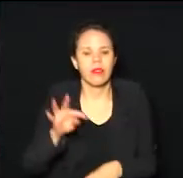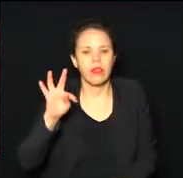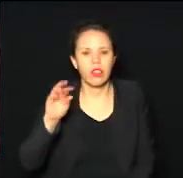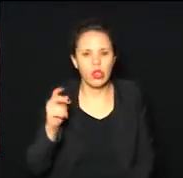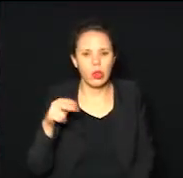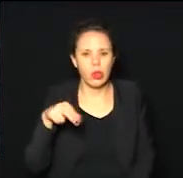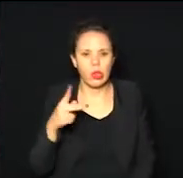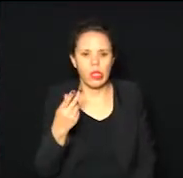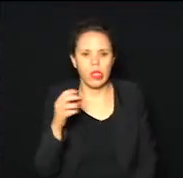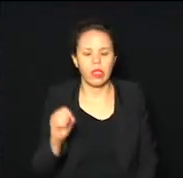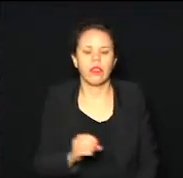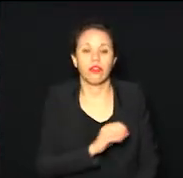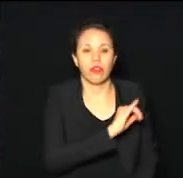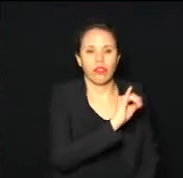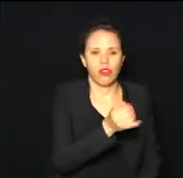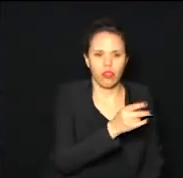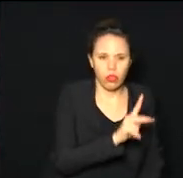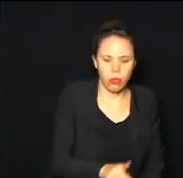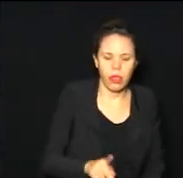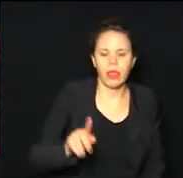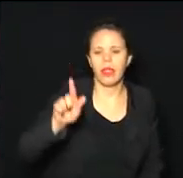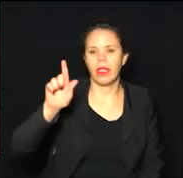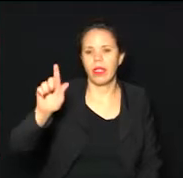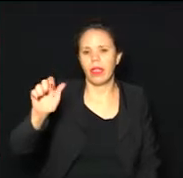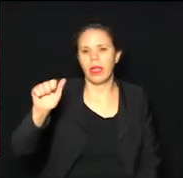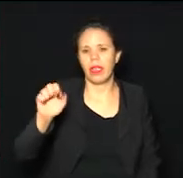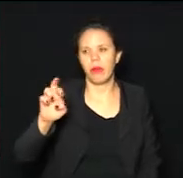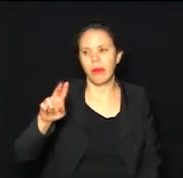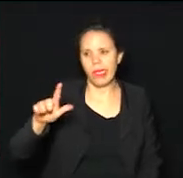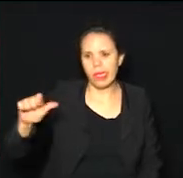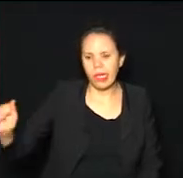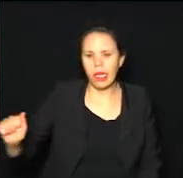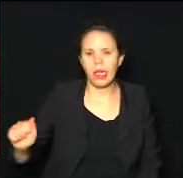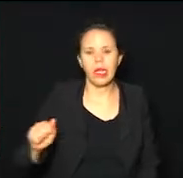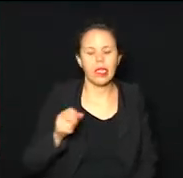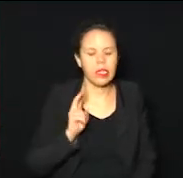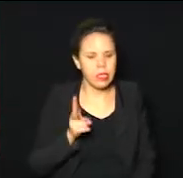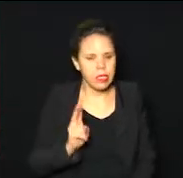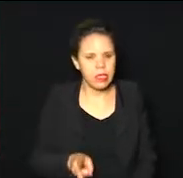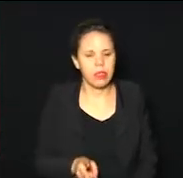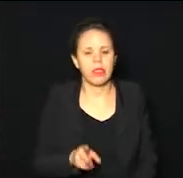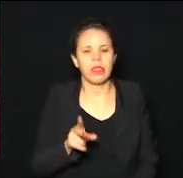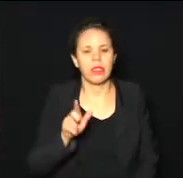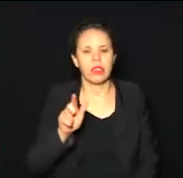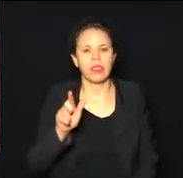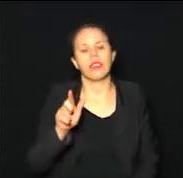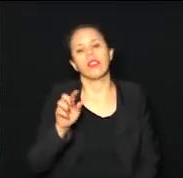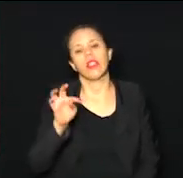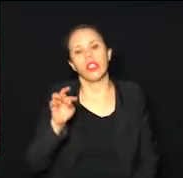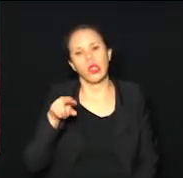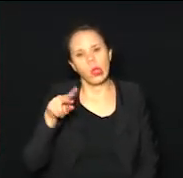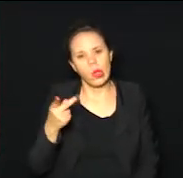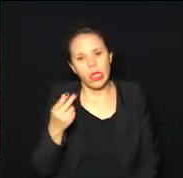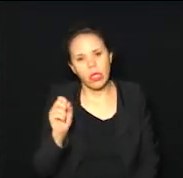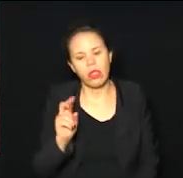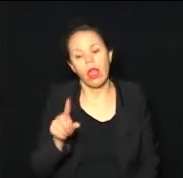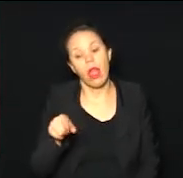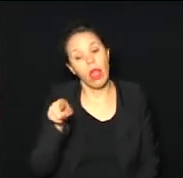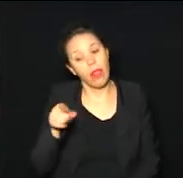Toninho, o JP da Fazubra, a Gabriela. Bom, Toninho sempre é STU, né, Toninho, apesar de estar